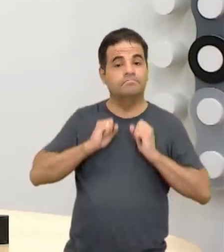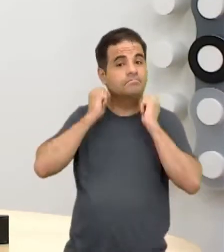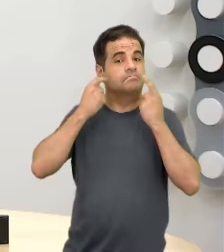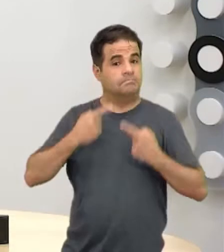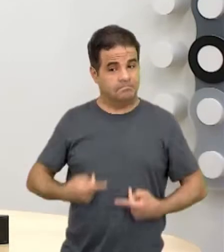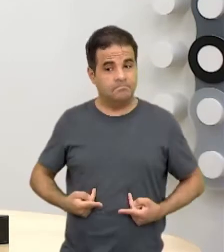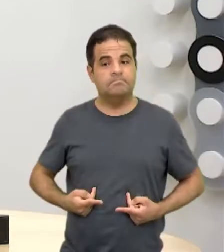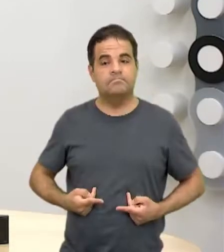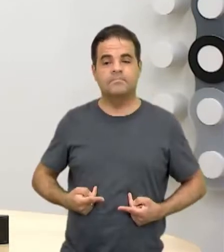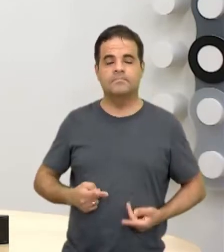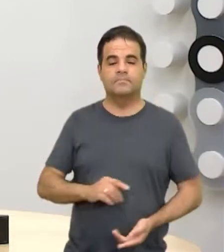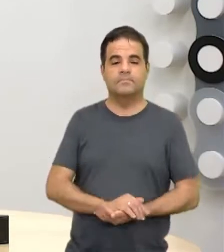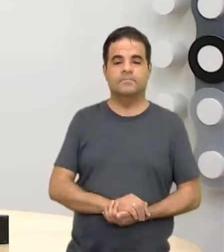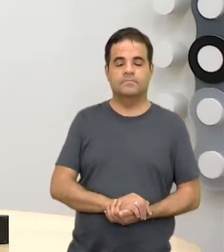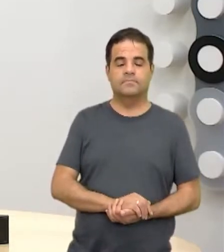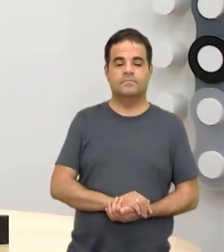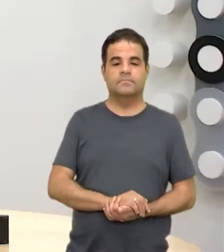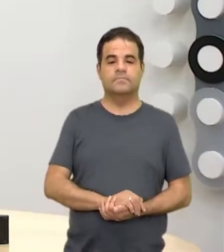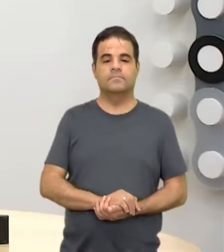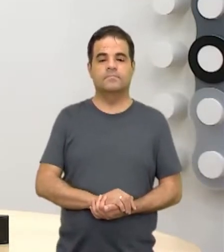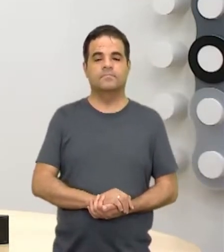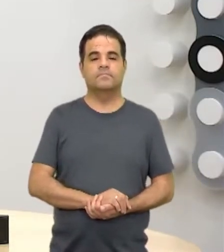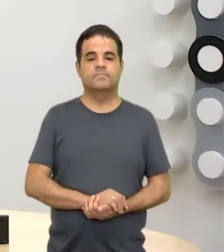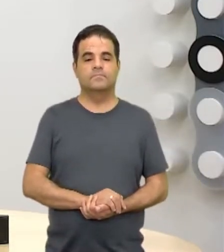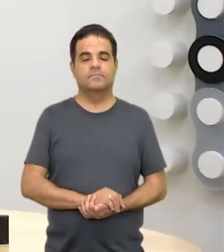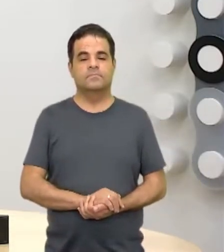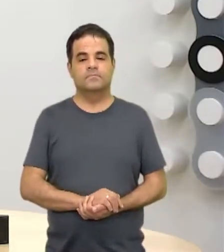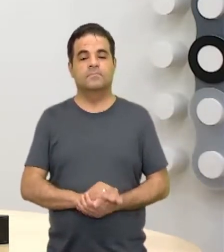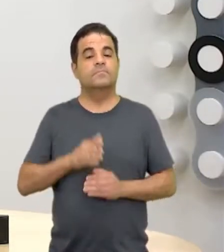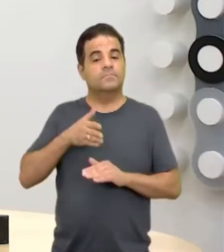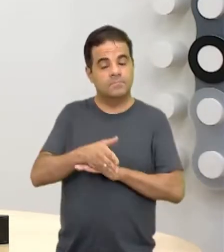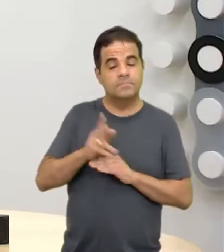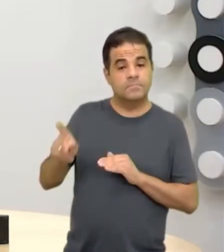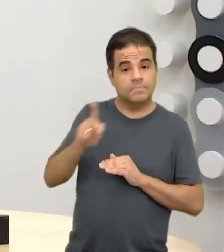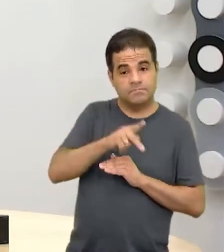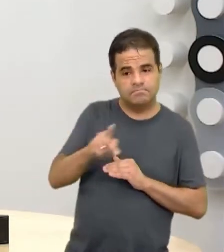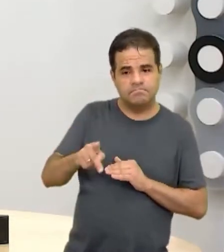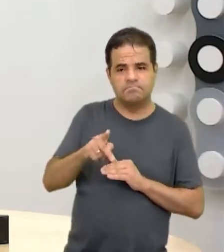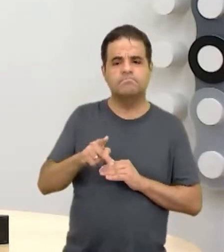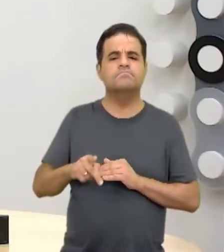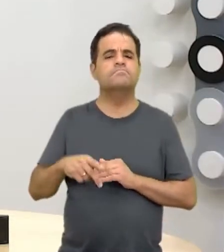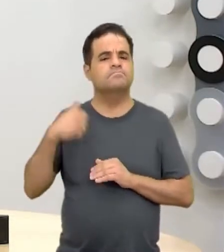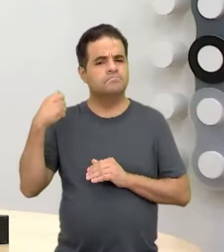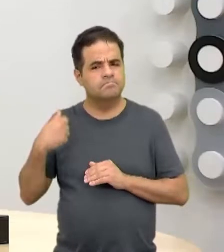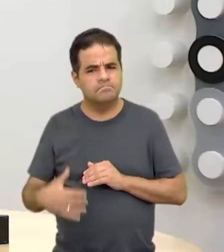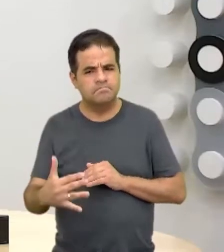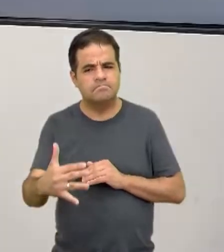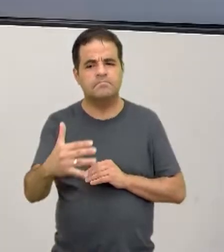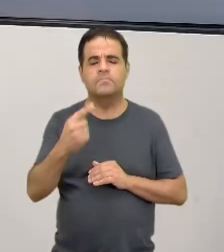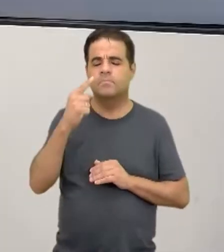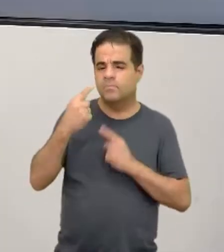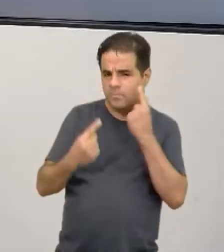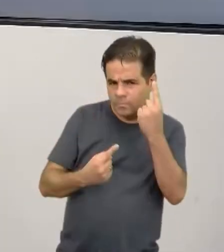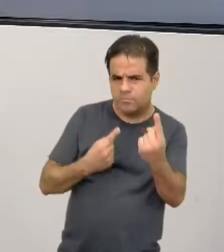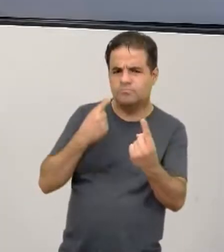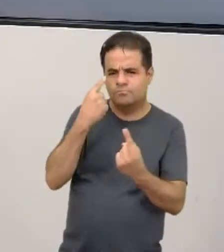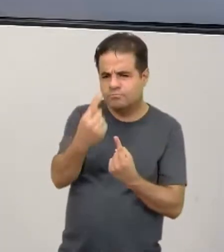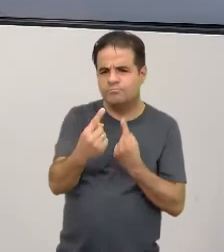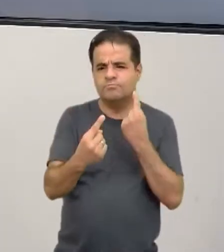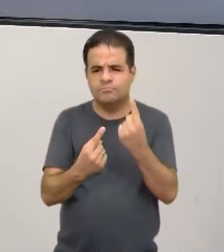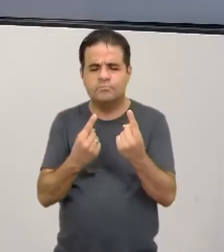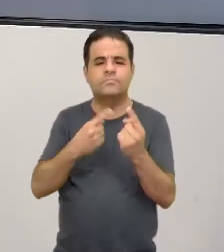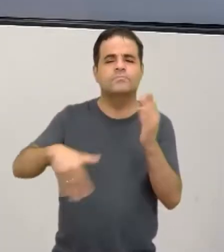né? E aí foi a participação dos nossos professores aí. Por enquanto eles Estão chegando ainda,